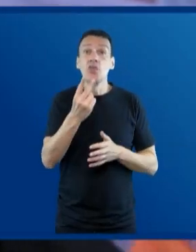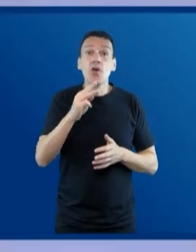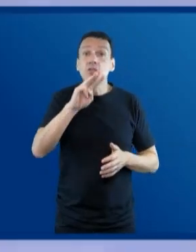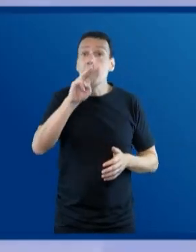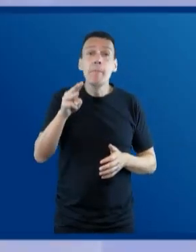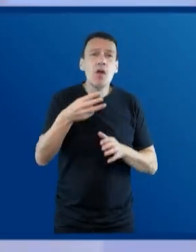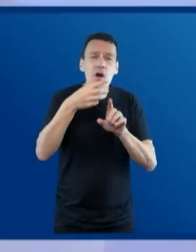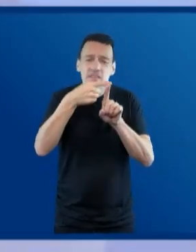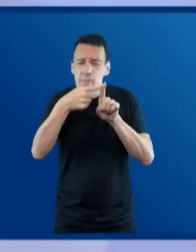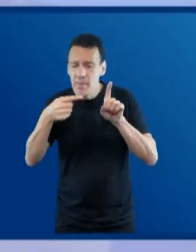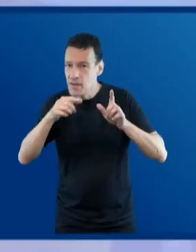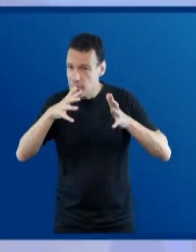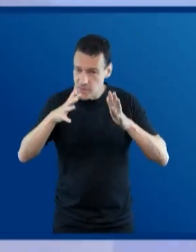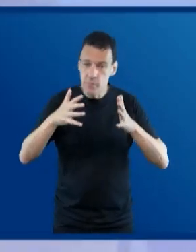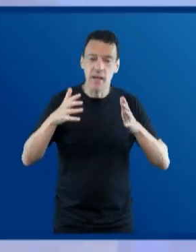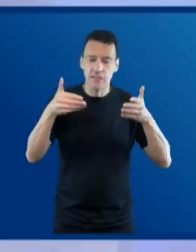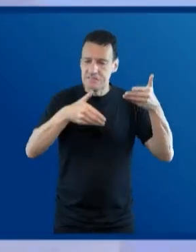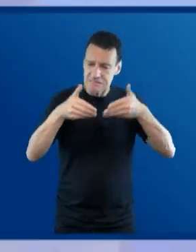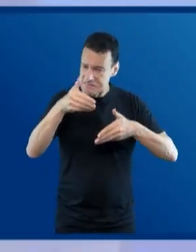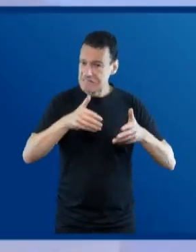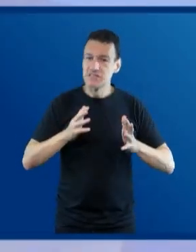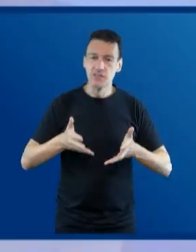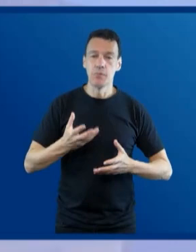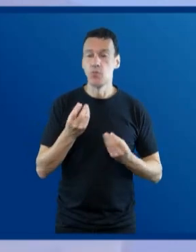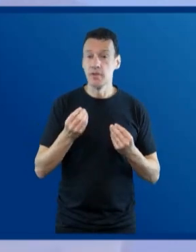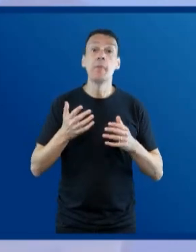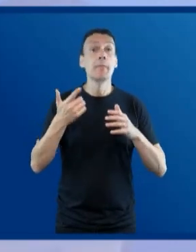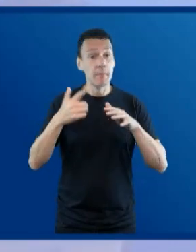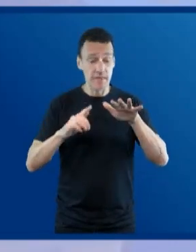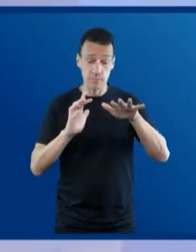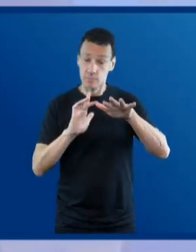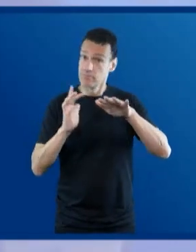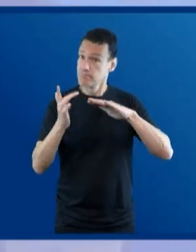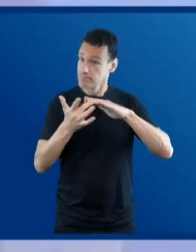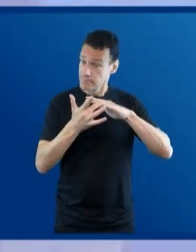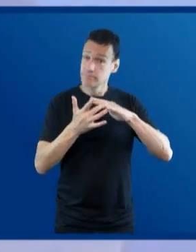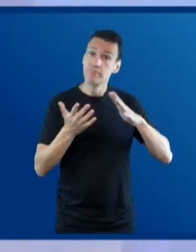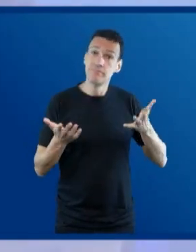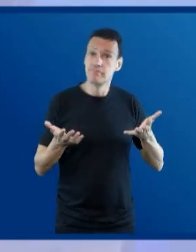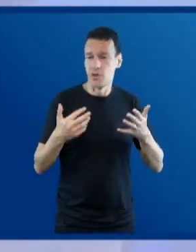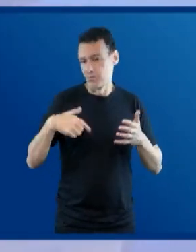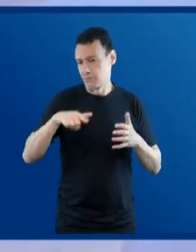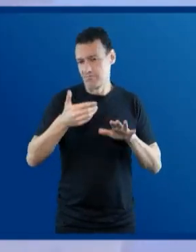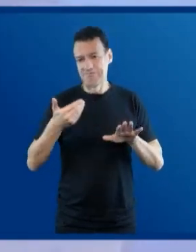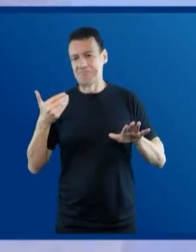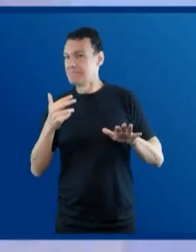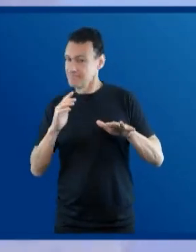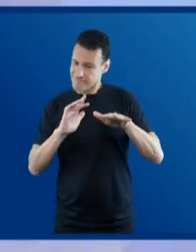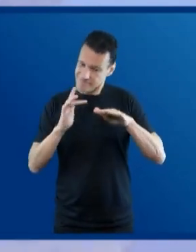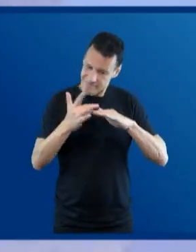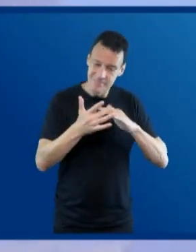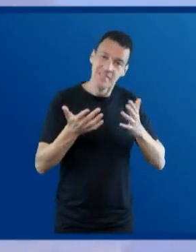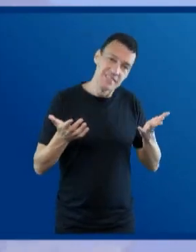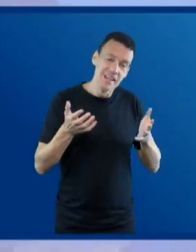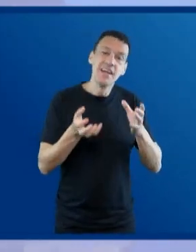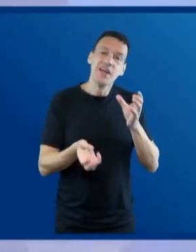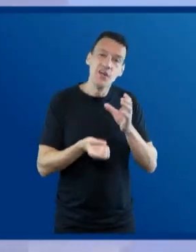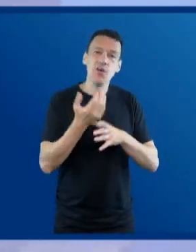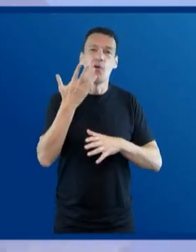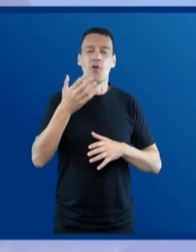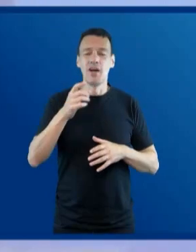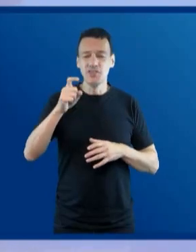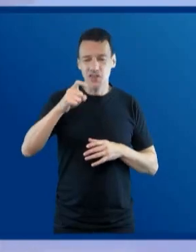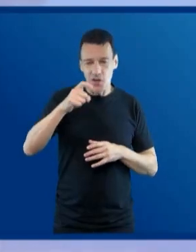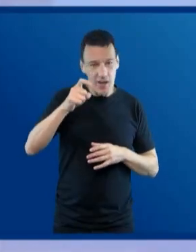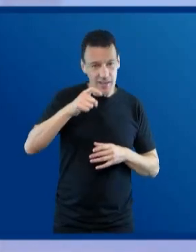acessos. As redes sociais, recentemente lançamos também, não poderíamos ficar de fora, fizemos o lançamento do TikTok, já com